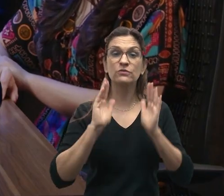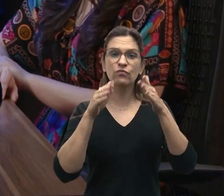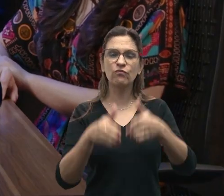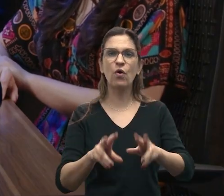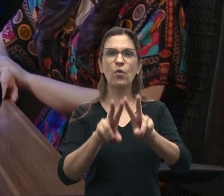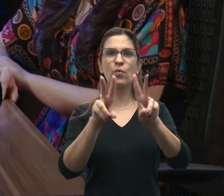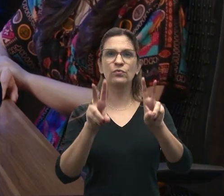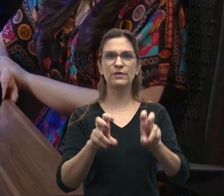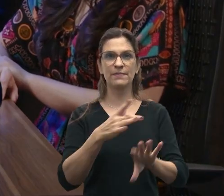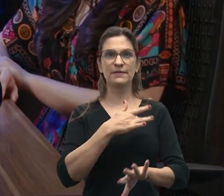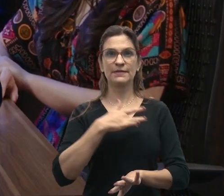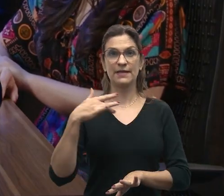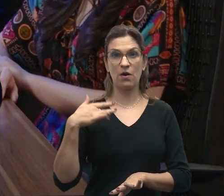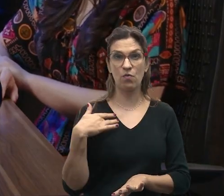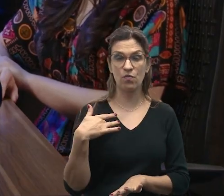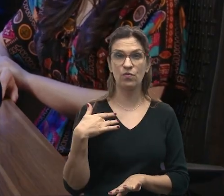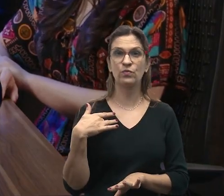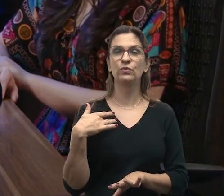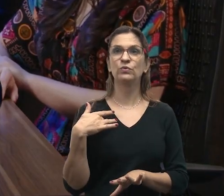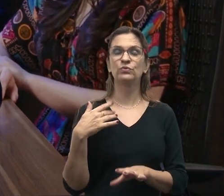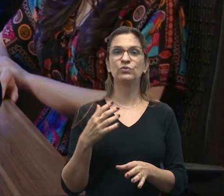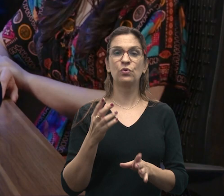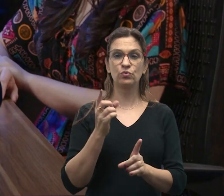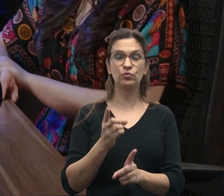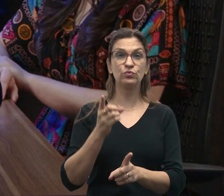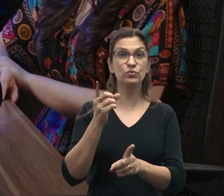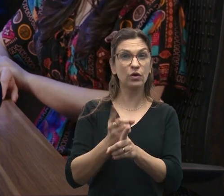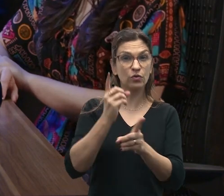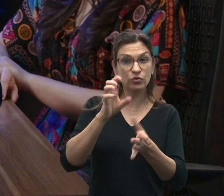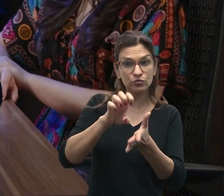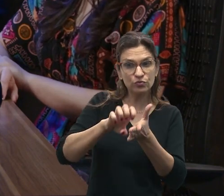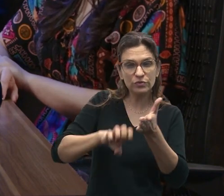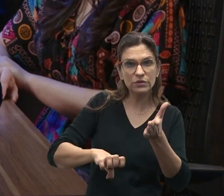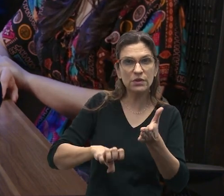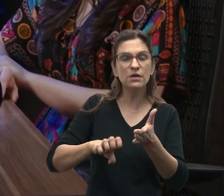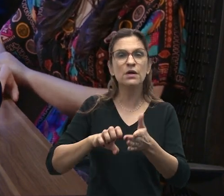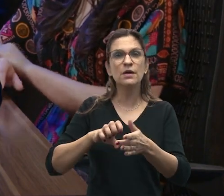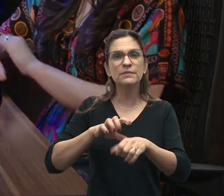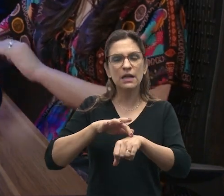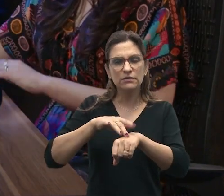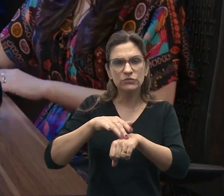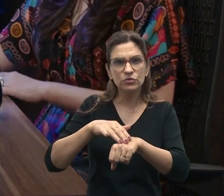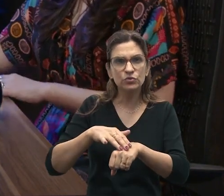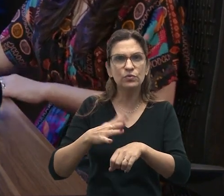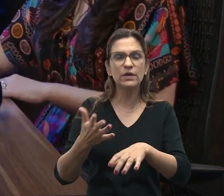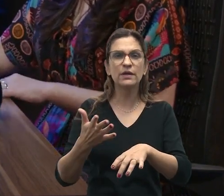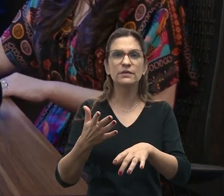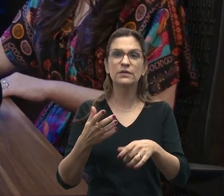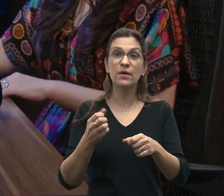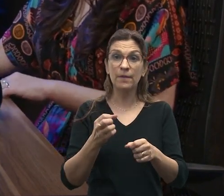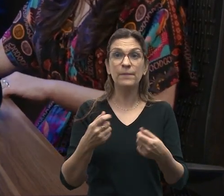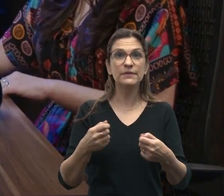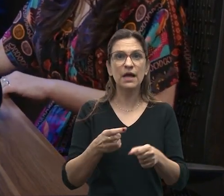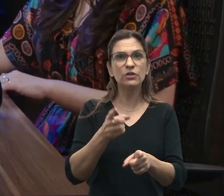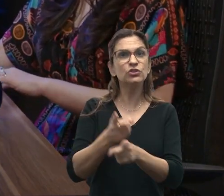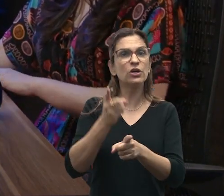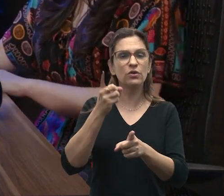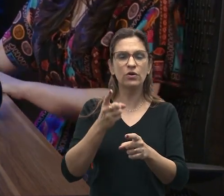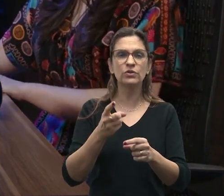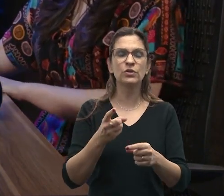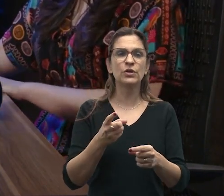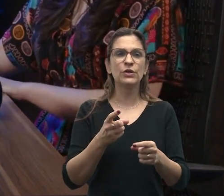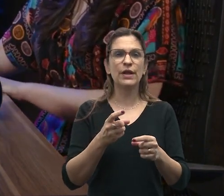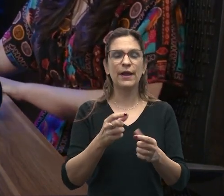várias áreas. Então, assim, na área do diagnóstico, a gente tem uma crise aqui em Campo Grande, não consegue fazer diagnóstico. Só para ter uma ideia, a gente